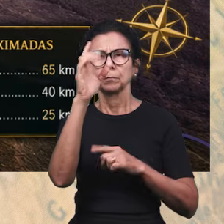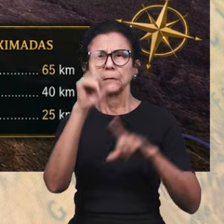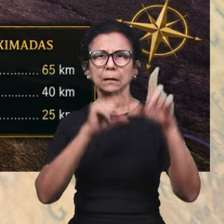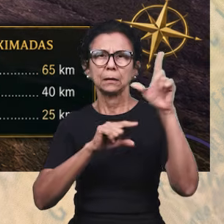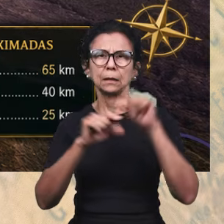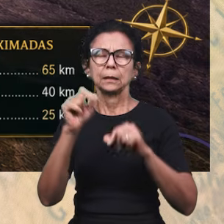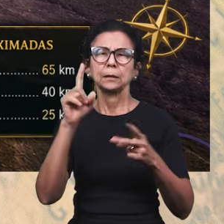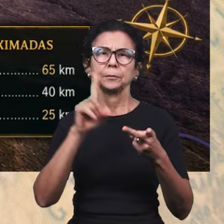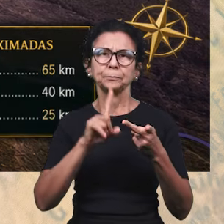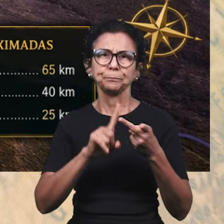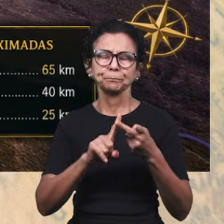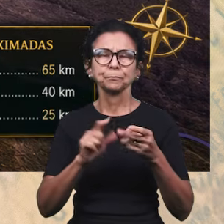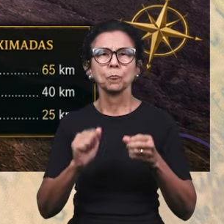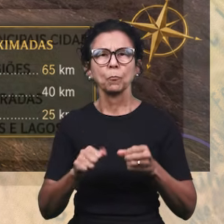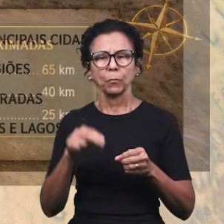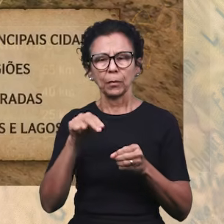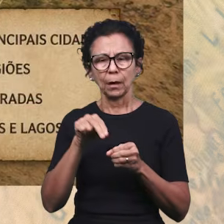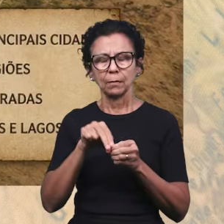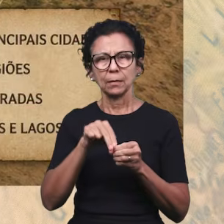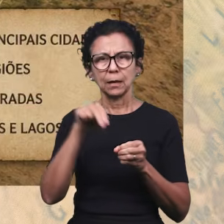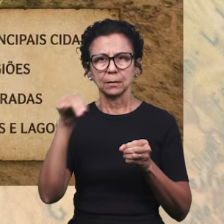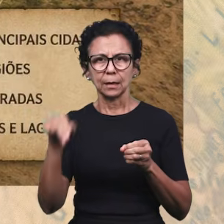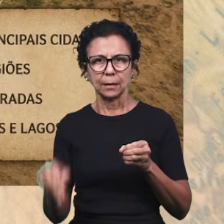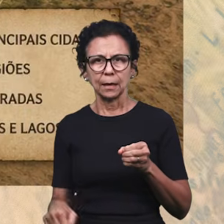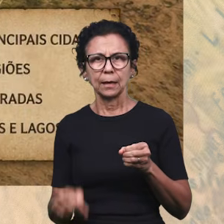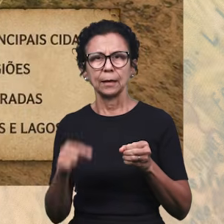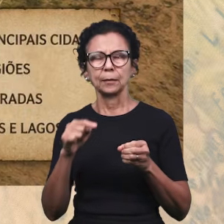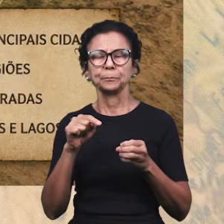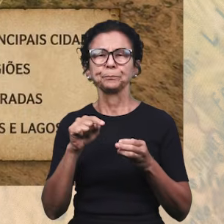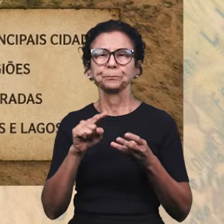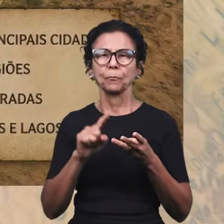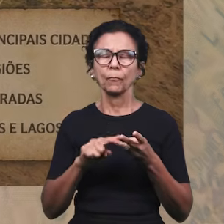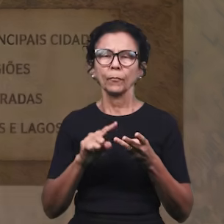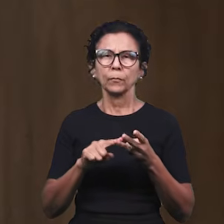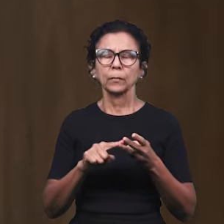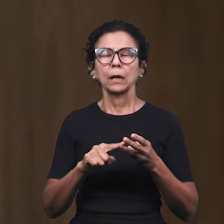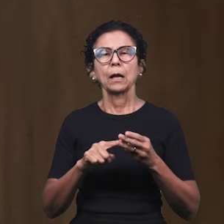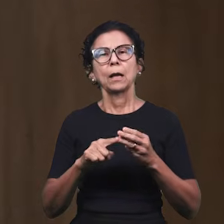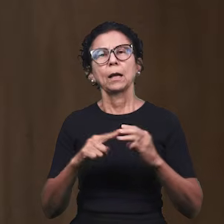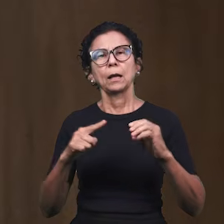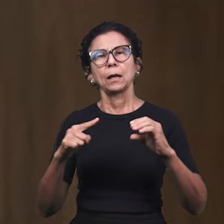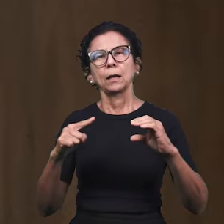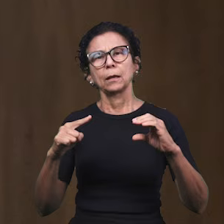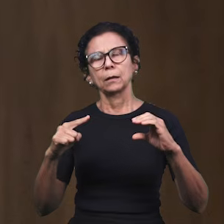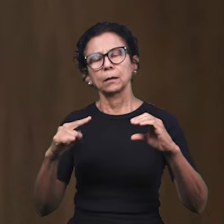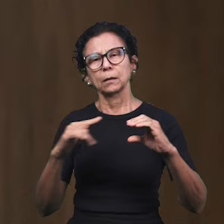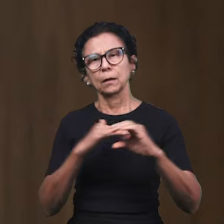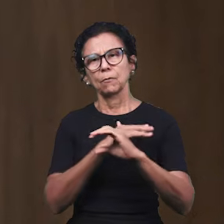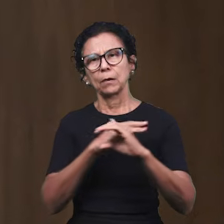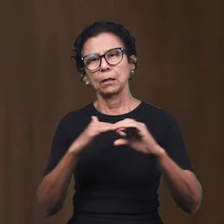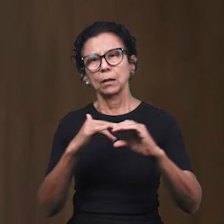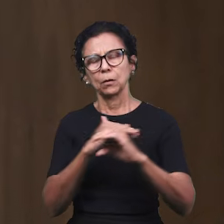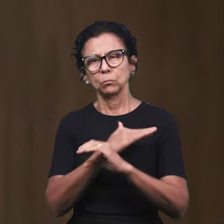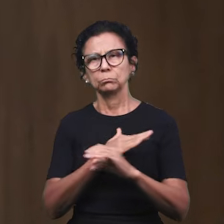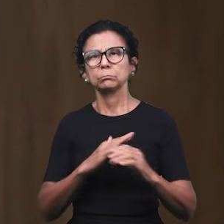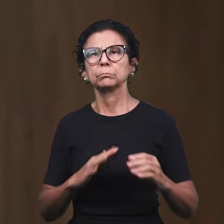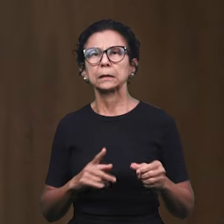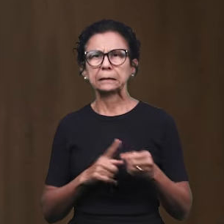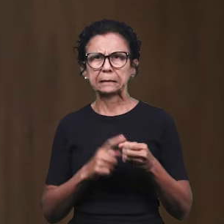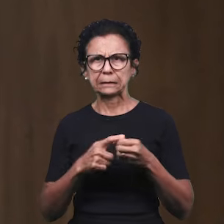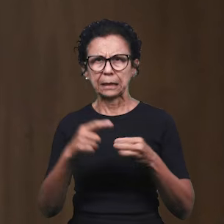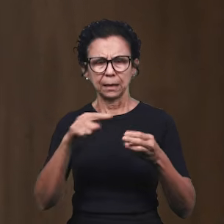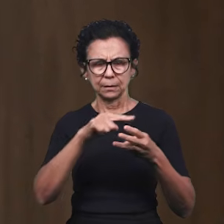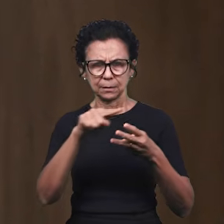Nazaré, Cafarnaum, e hoje nós vamos falar da pesca maravilhosa. Aquele primeiro momento,